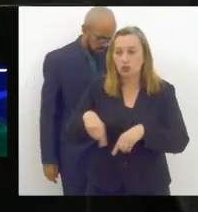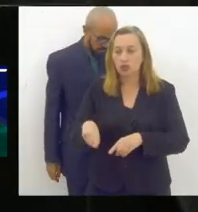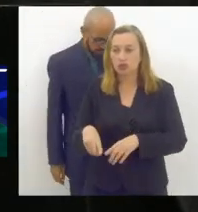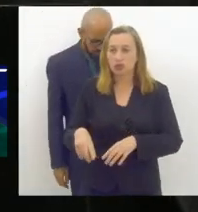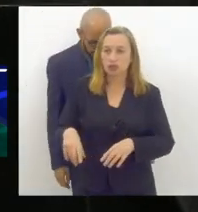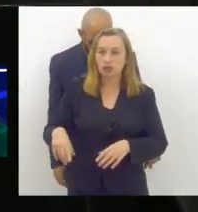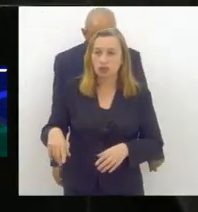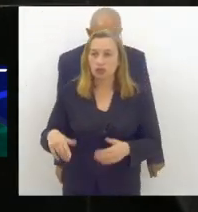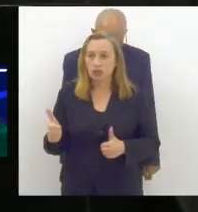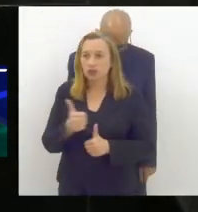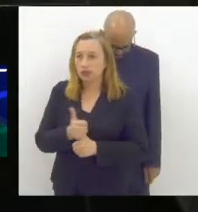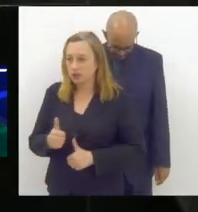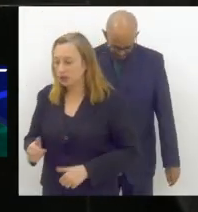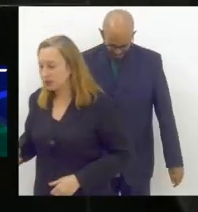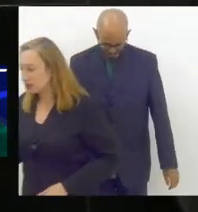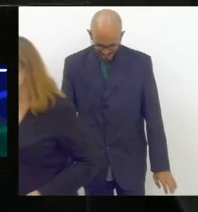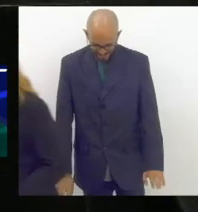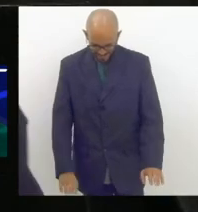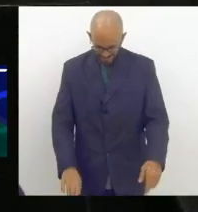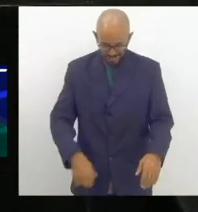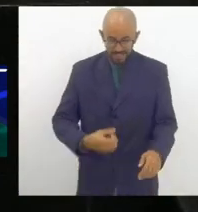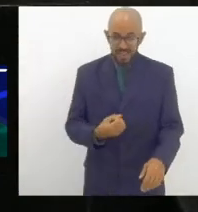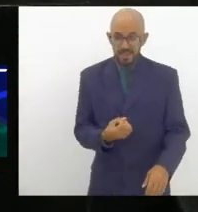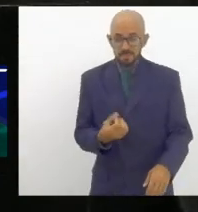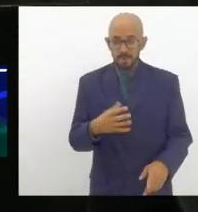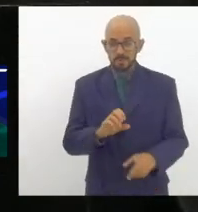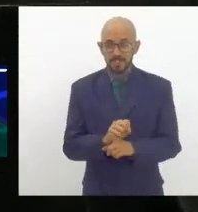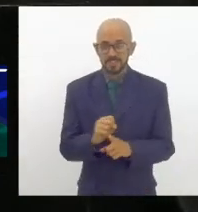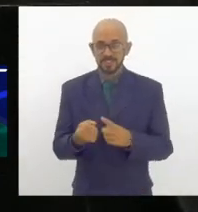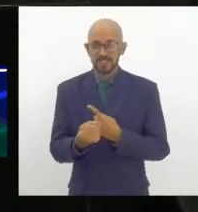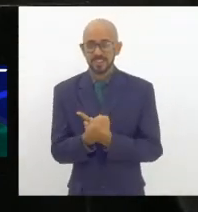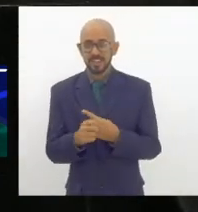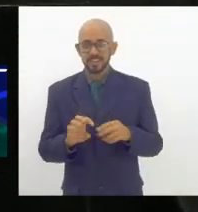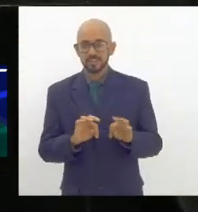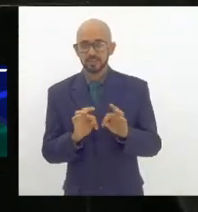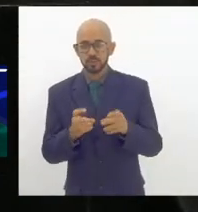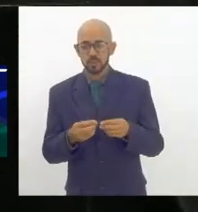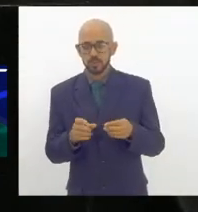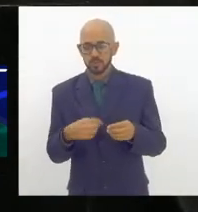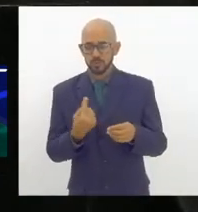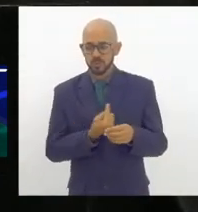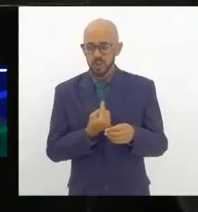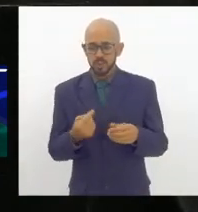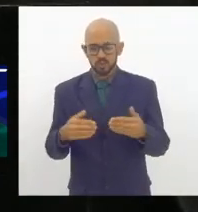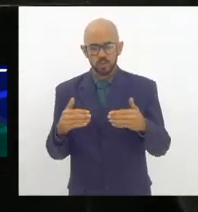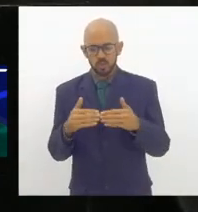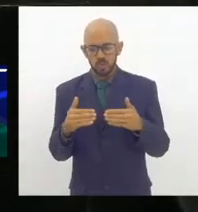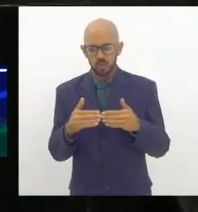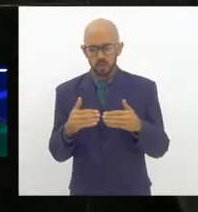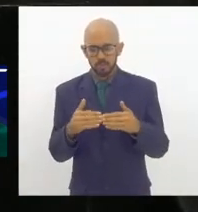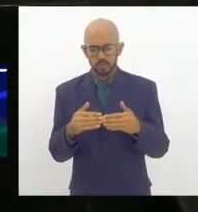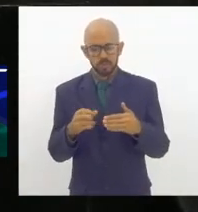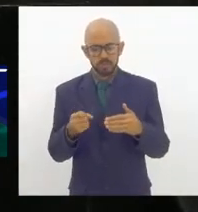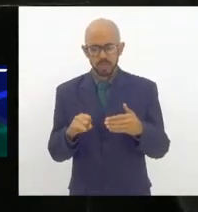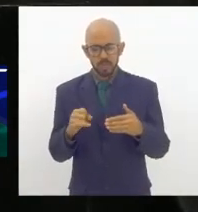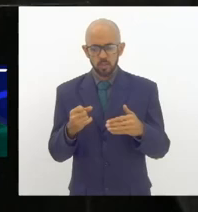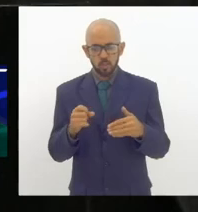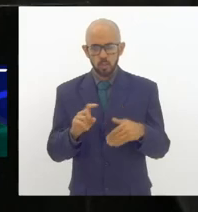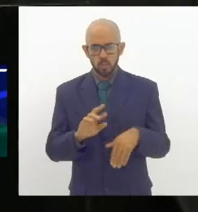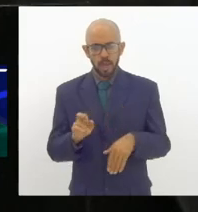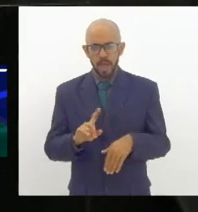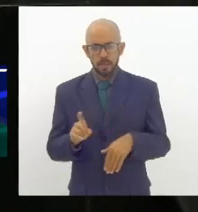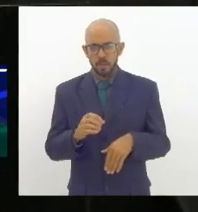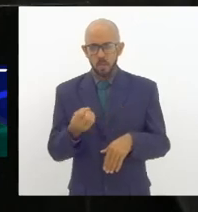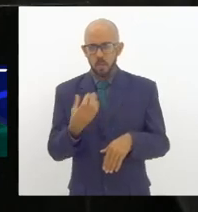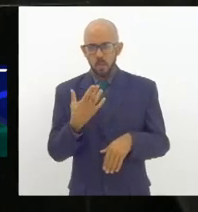porque aquilo que é bom para a sociedade todos nós estamos de acordo aquilo que não for bom para a sociedade